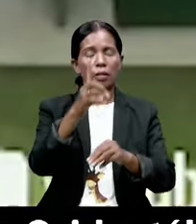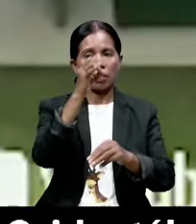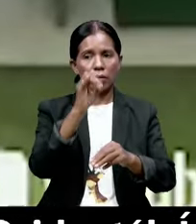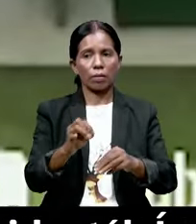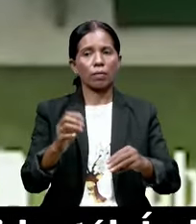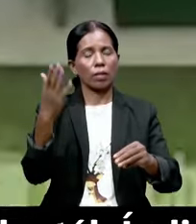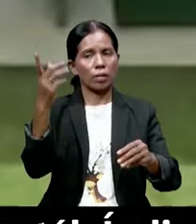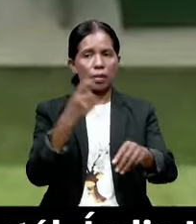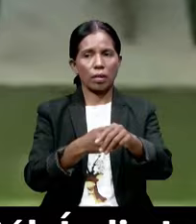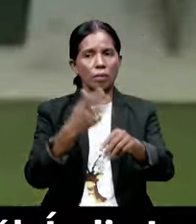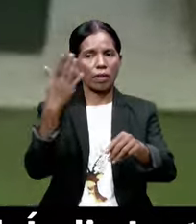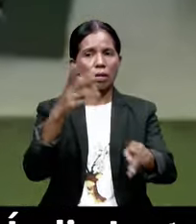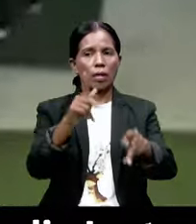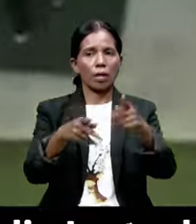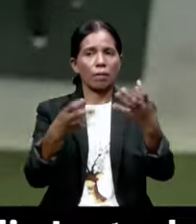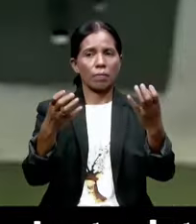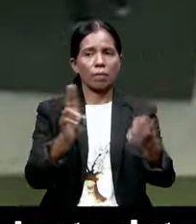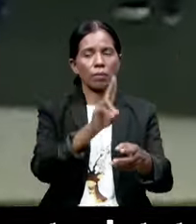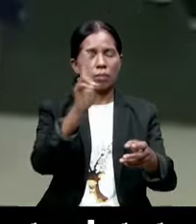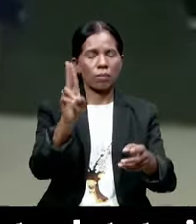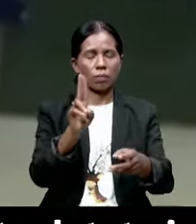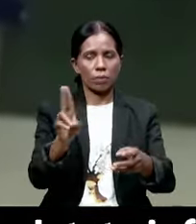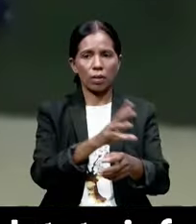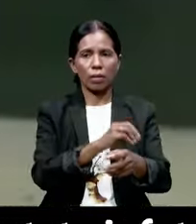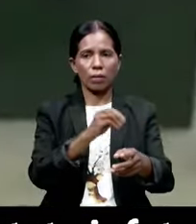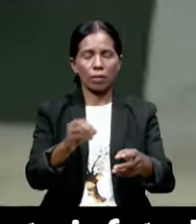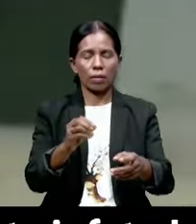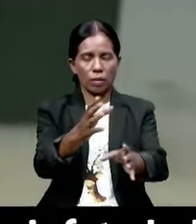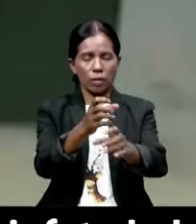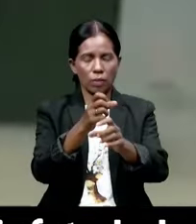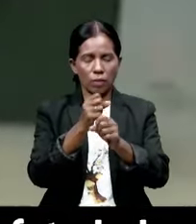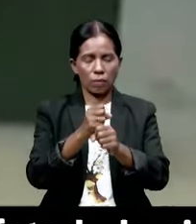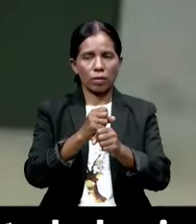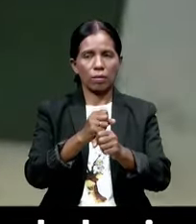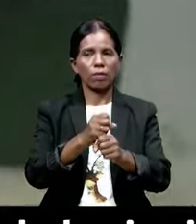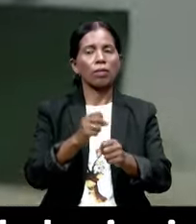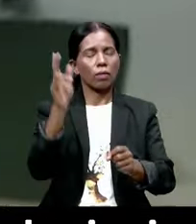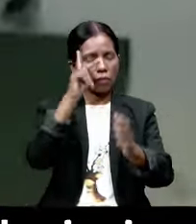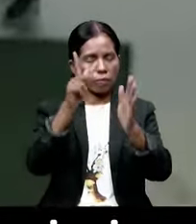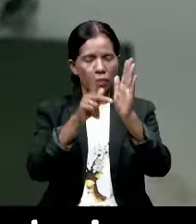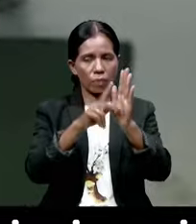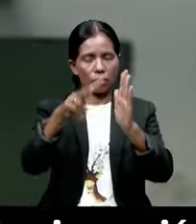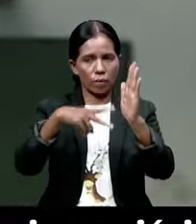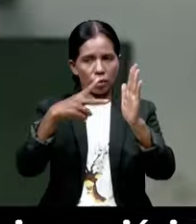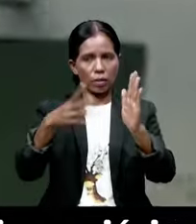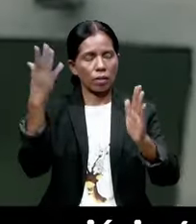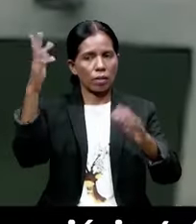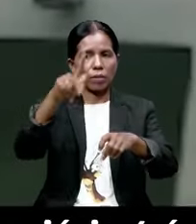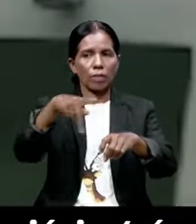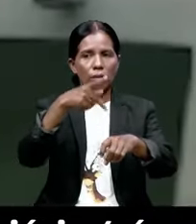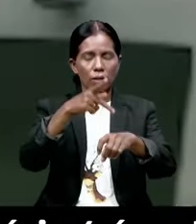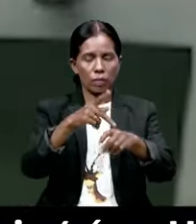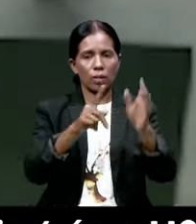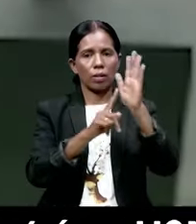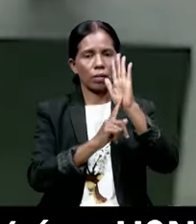em momento, neba, uma balun aproveita usa drone, rodifote e mazen subar, no aruca ba média balun em Filipina,